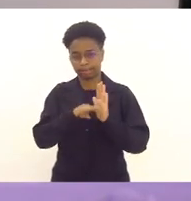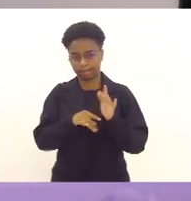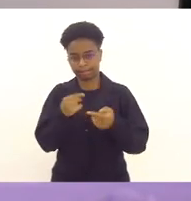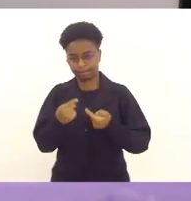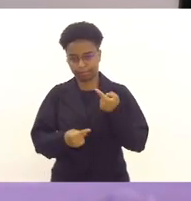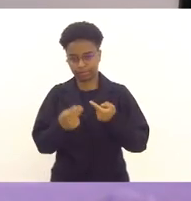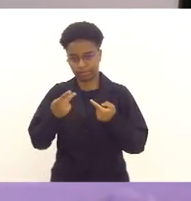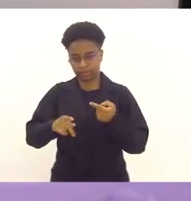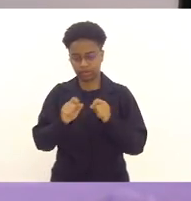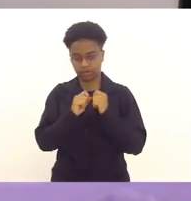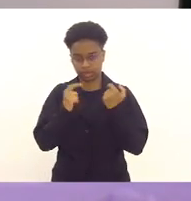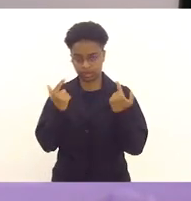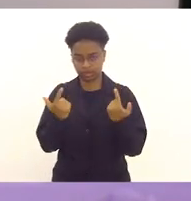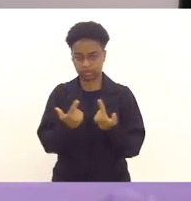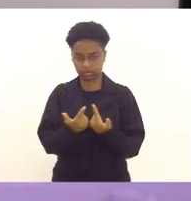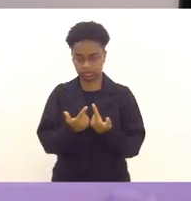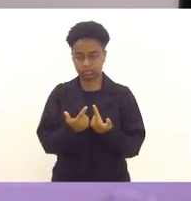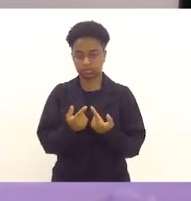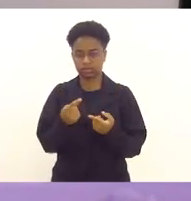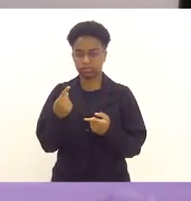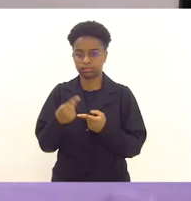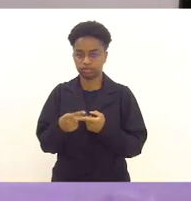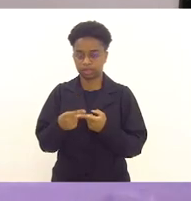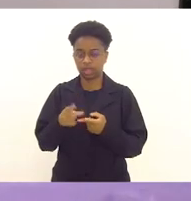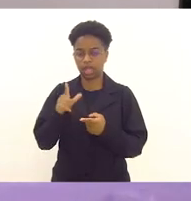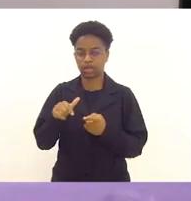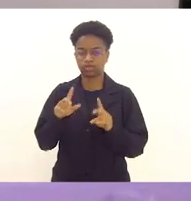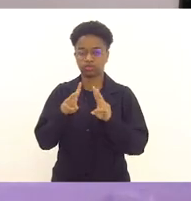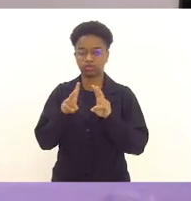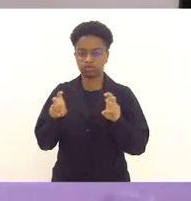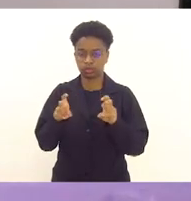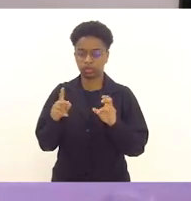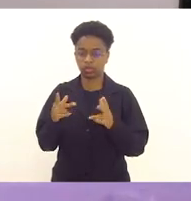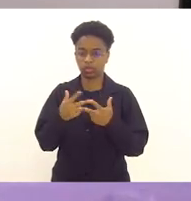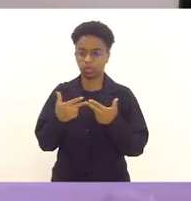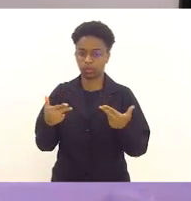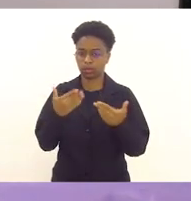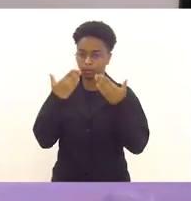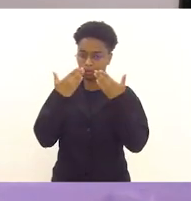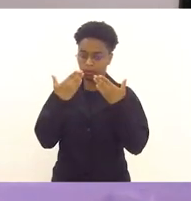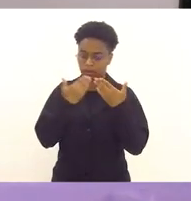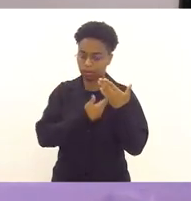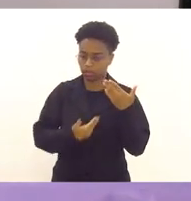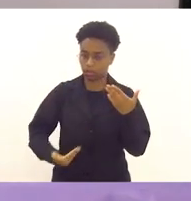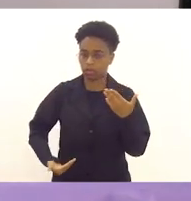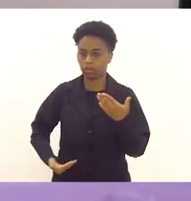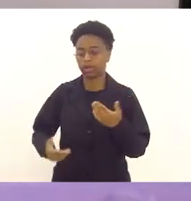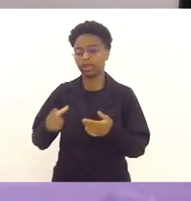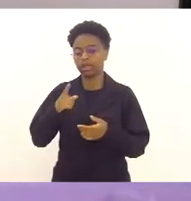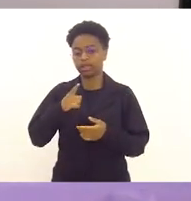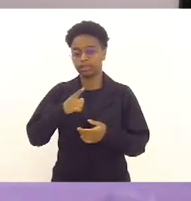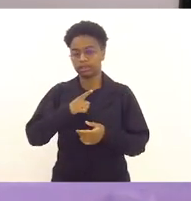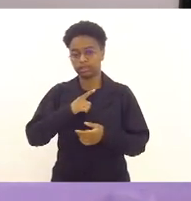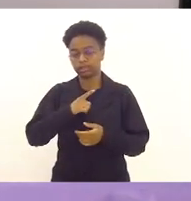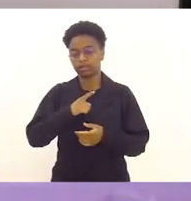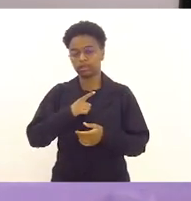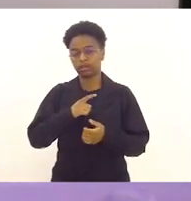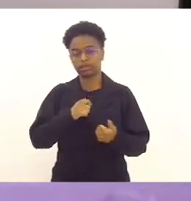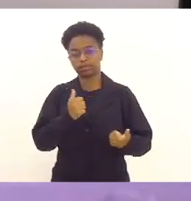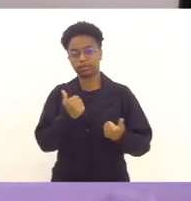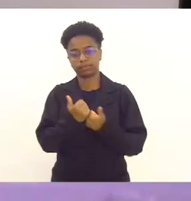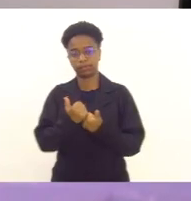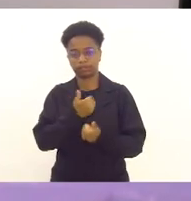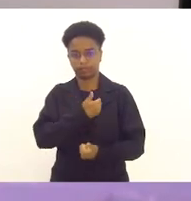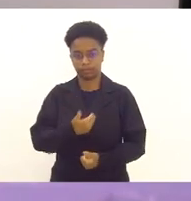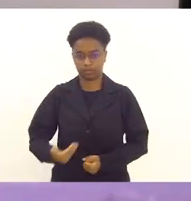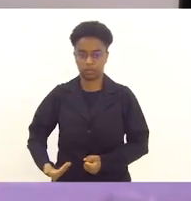da Assembleia Legislativa que é justamente os eventos públicos a gente poder contar com um aparato público